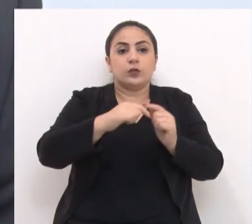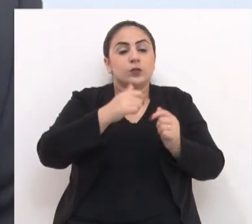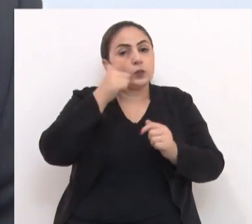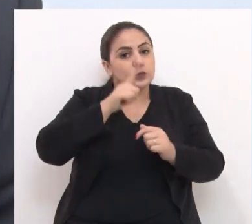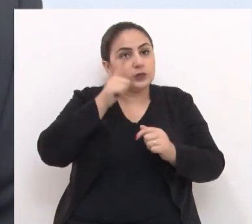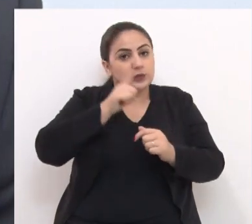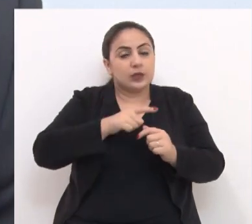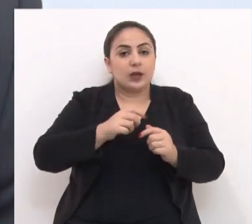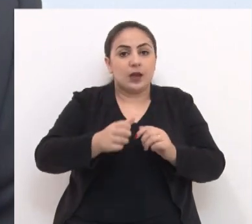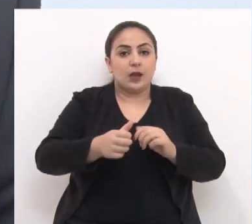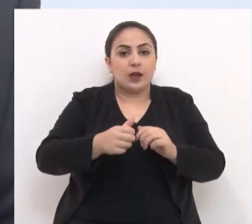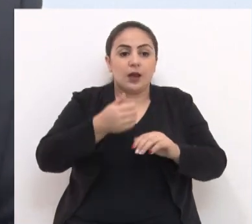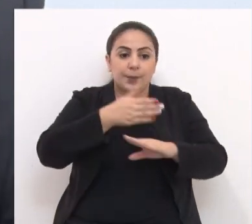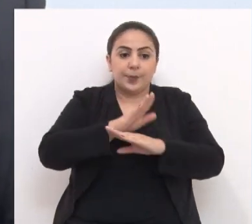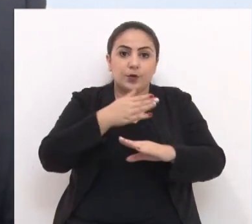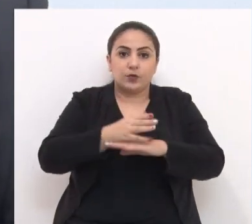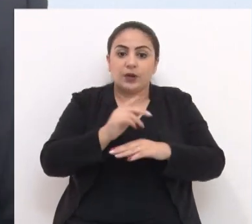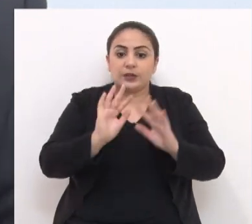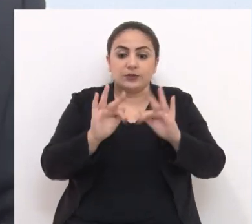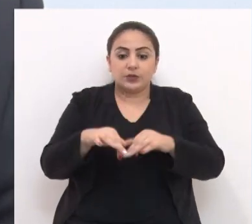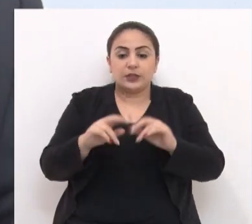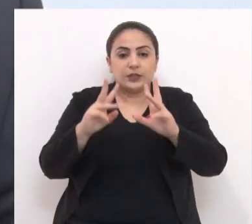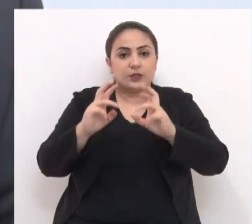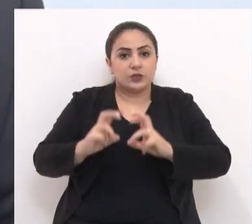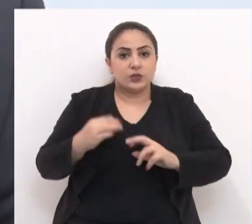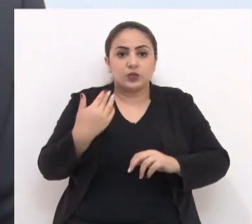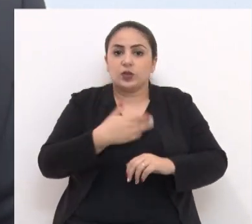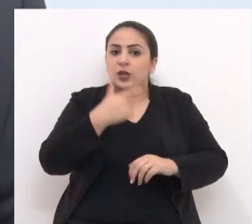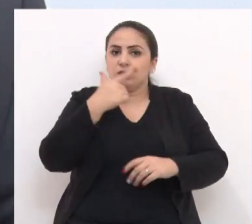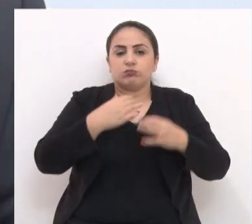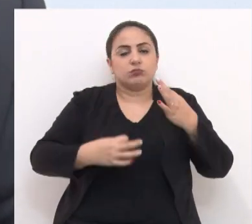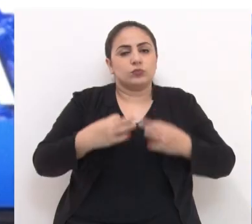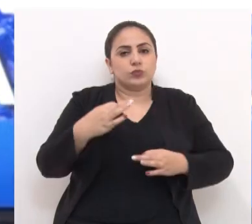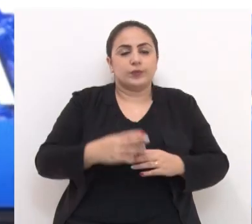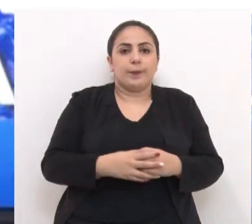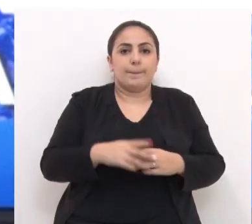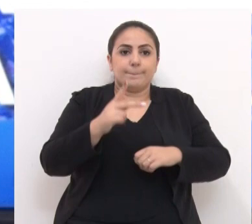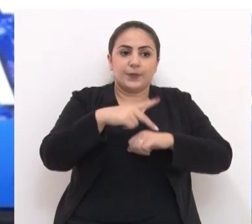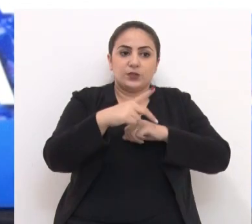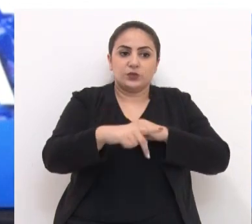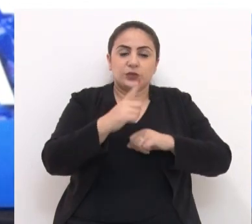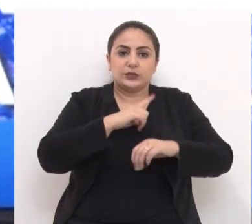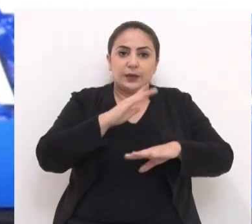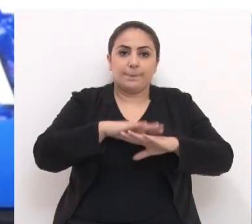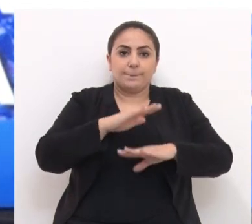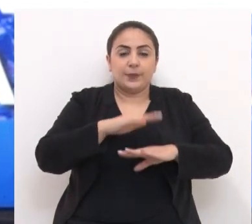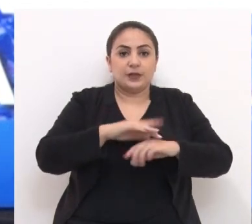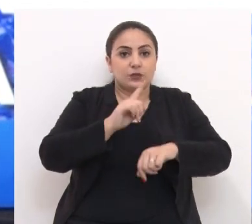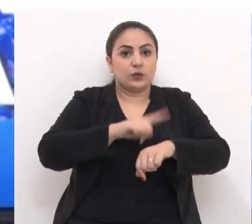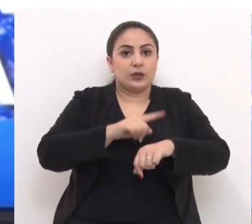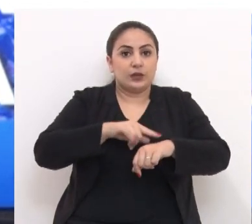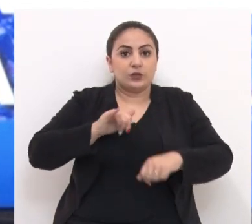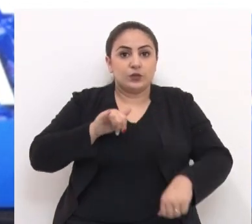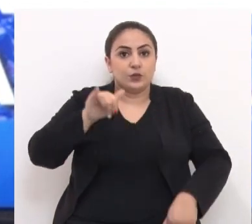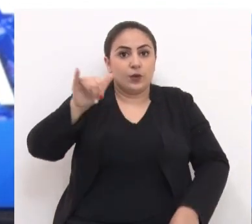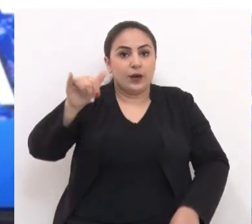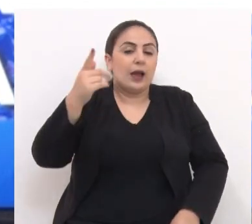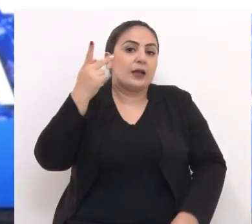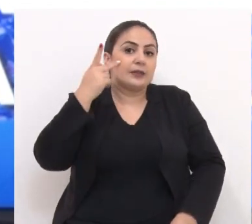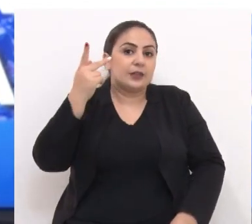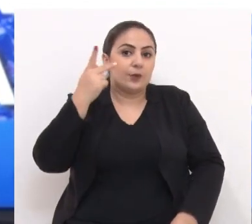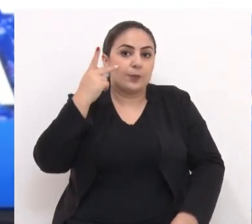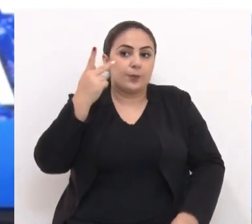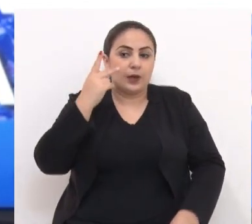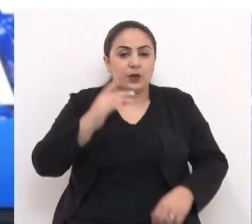municípios, seja aprovada sem essas questões aí que a gente considera injustas. Passo Fundo conta com mais um horário de voo